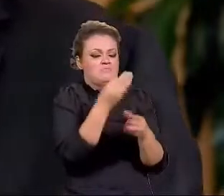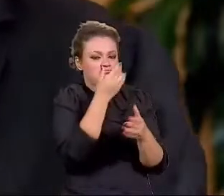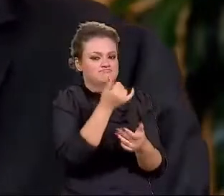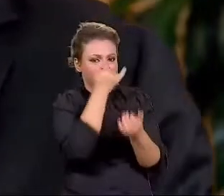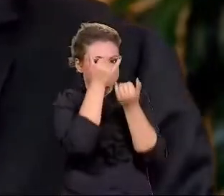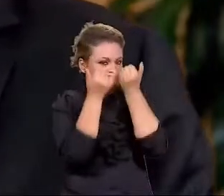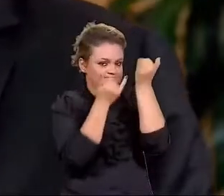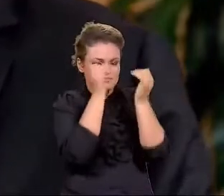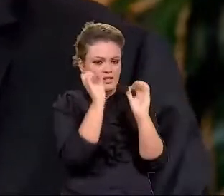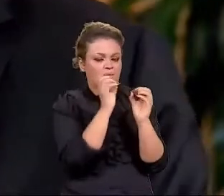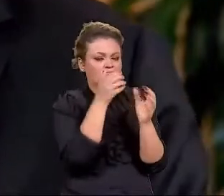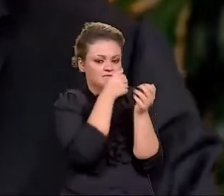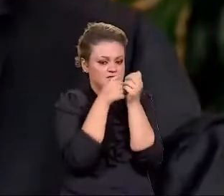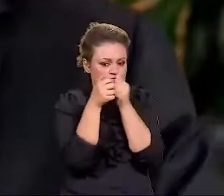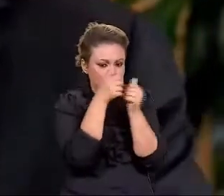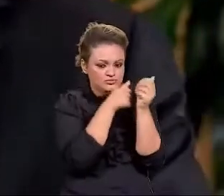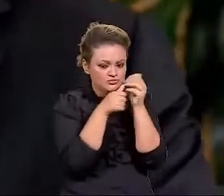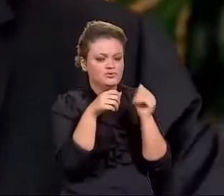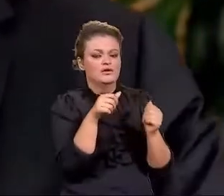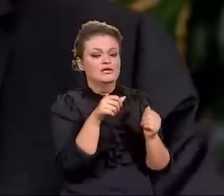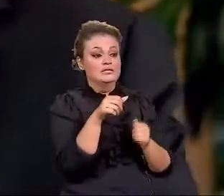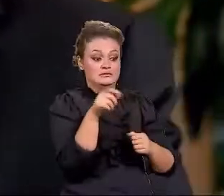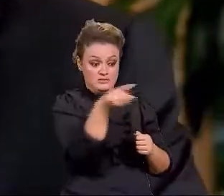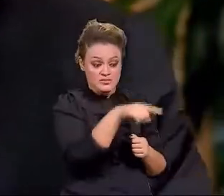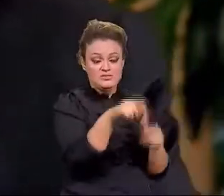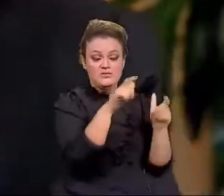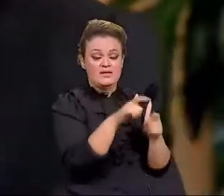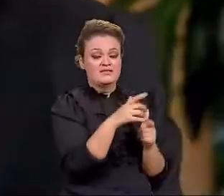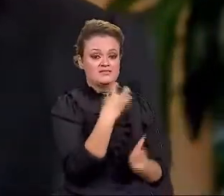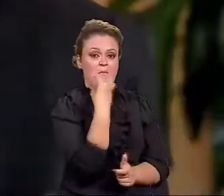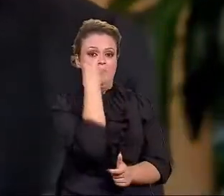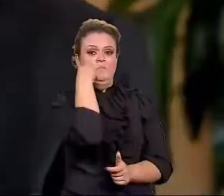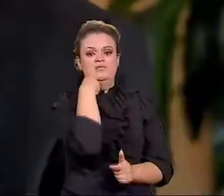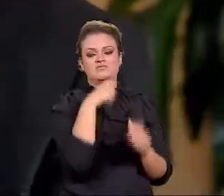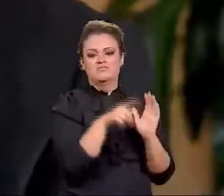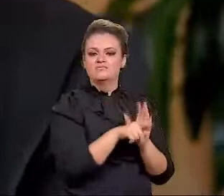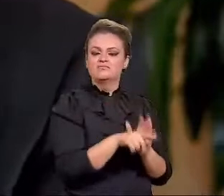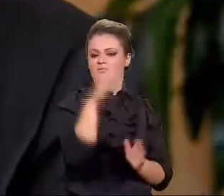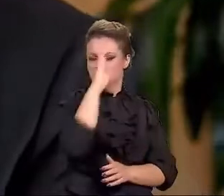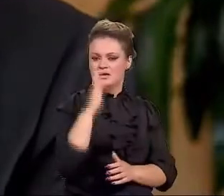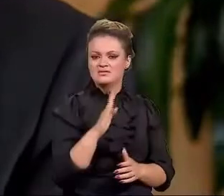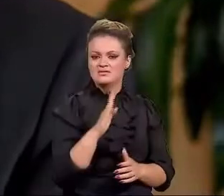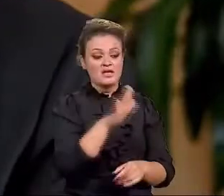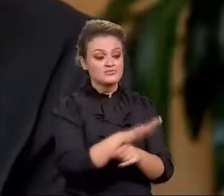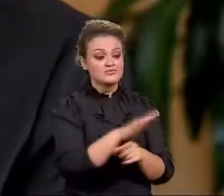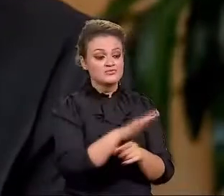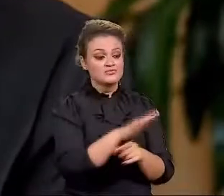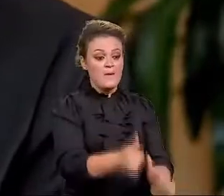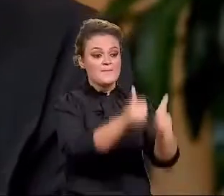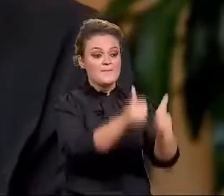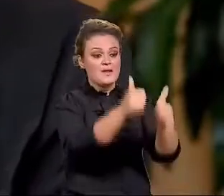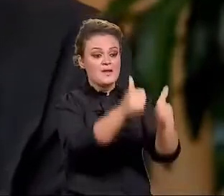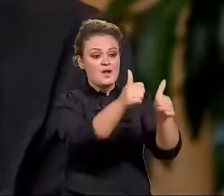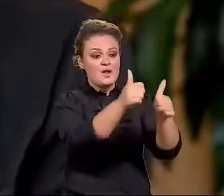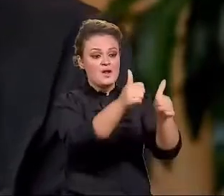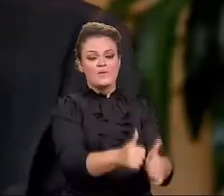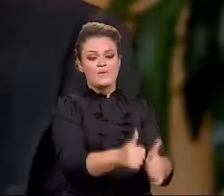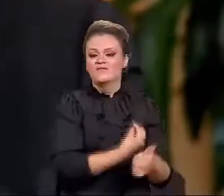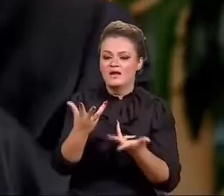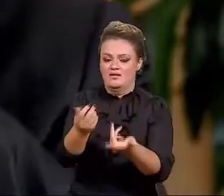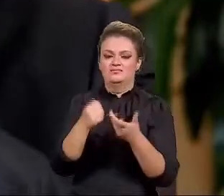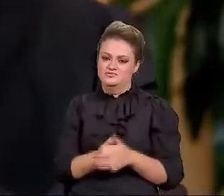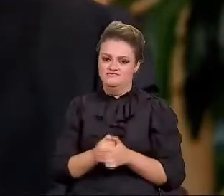patrimônio efetivamente brasileiro, mas que gere melhoria da qualidade de vida para o povo brasileiro.